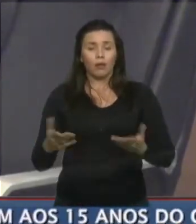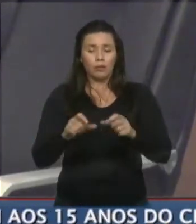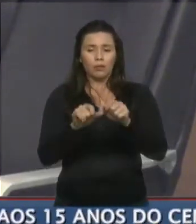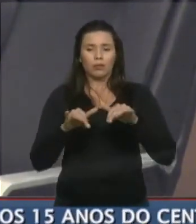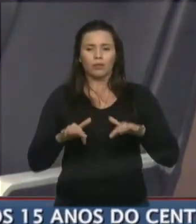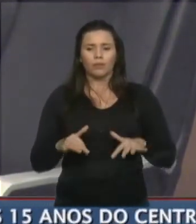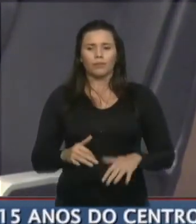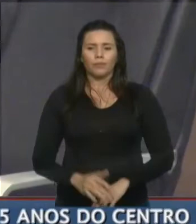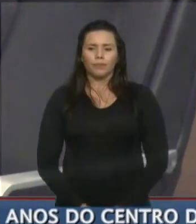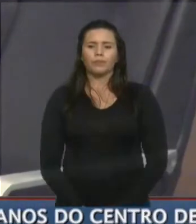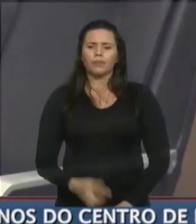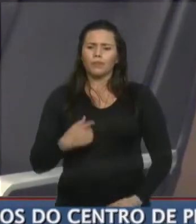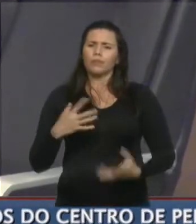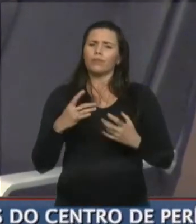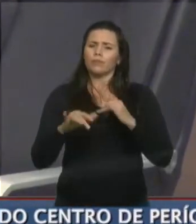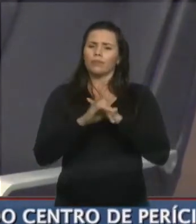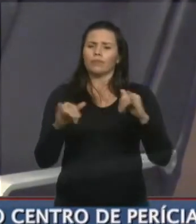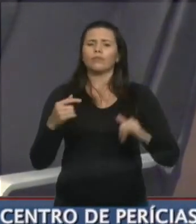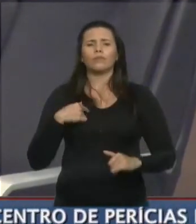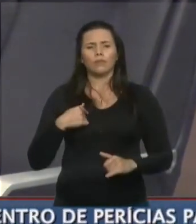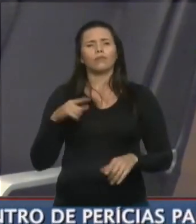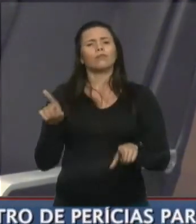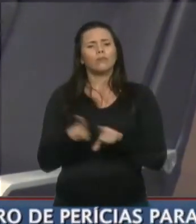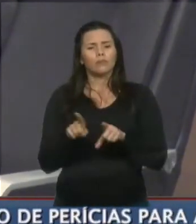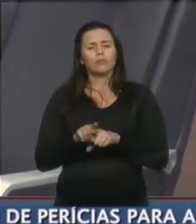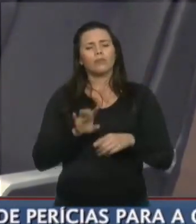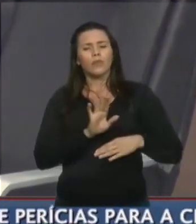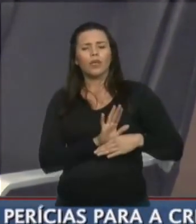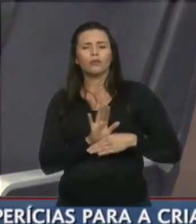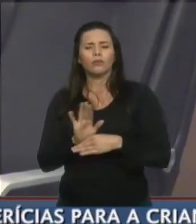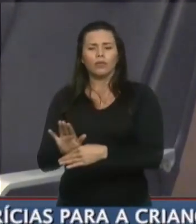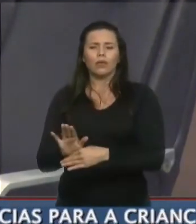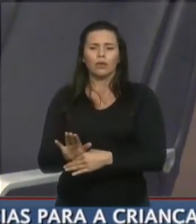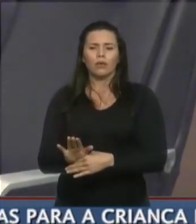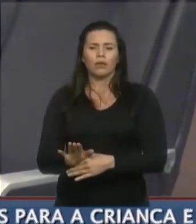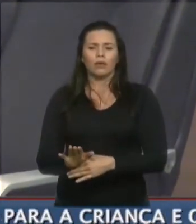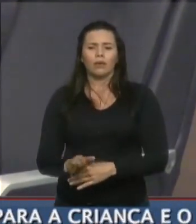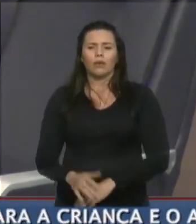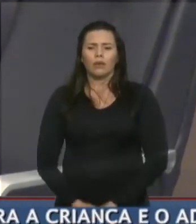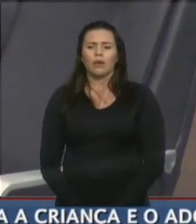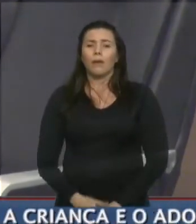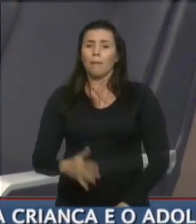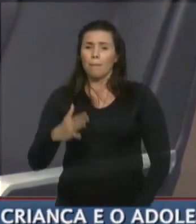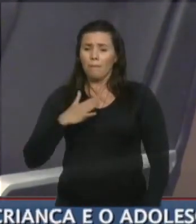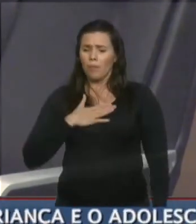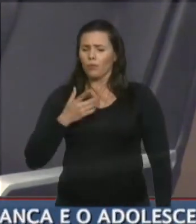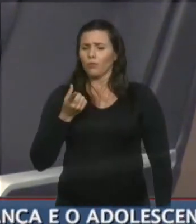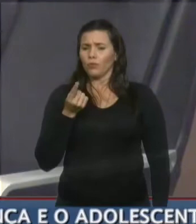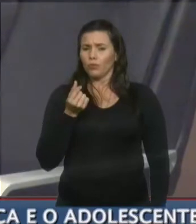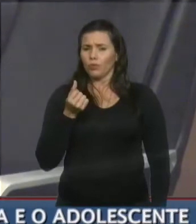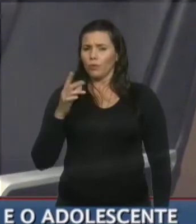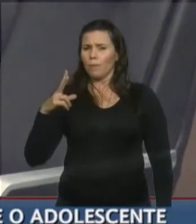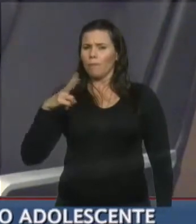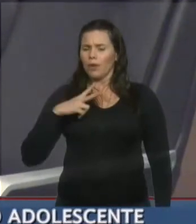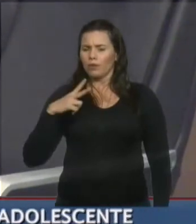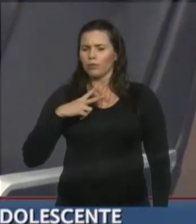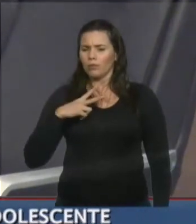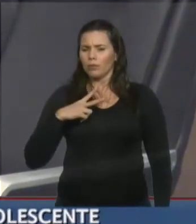mas deixar registrado que eu vou colaborar, isso não é emenda, é um recurso particular meu, com um valor